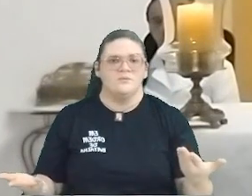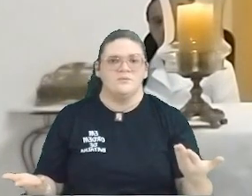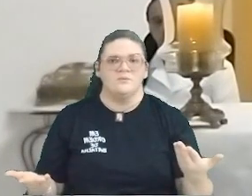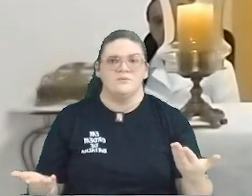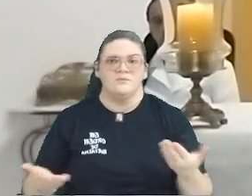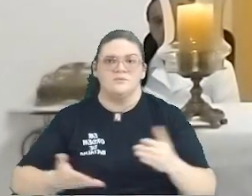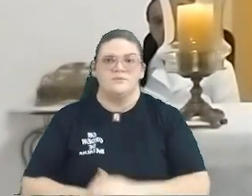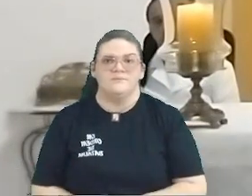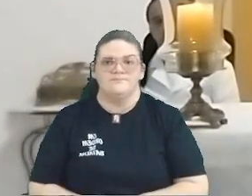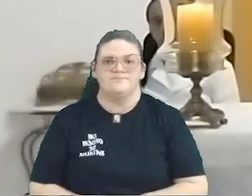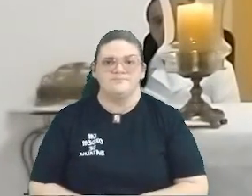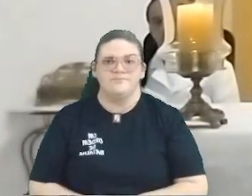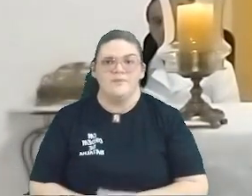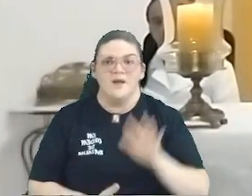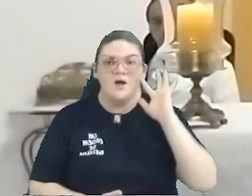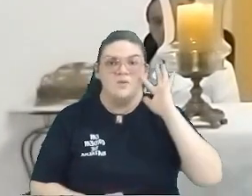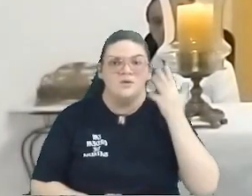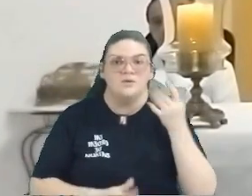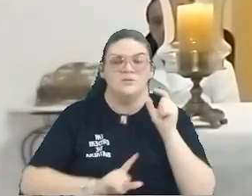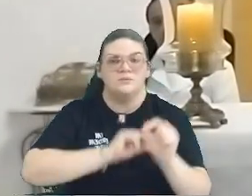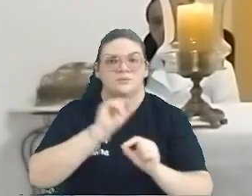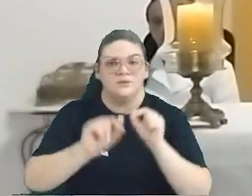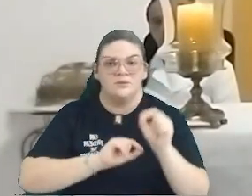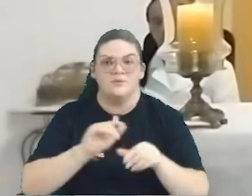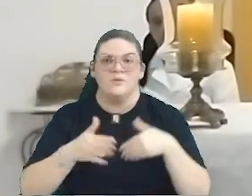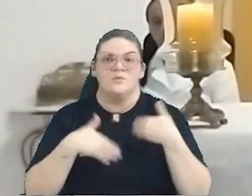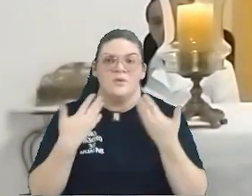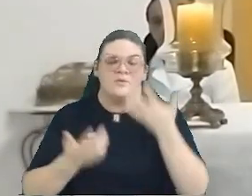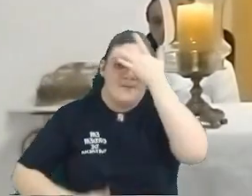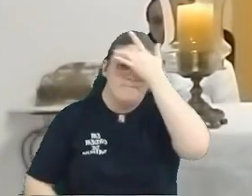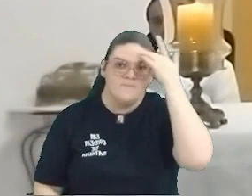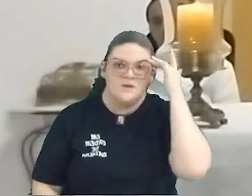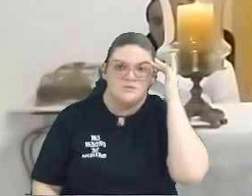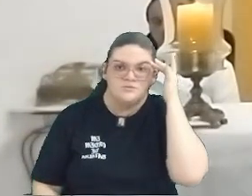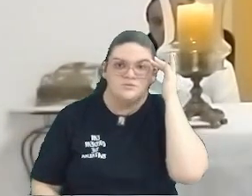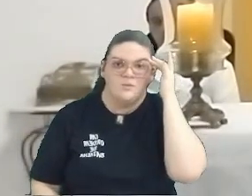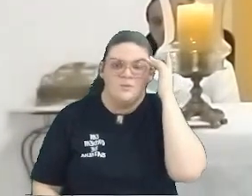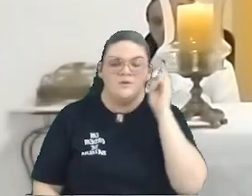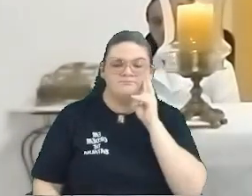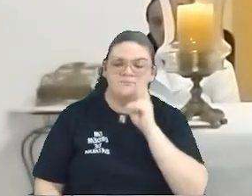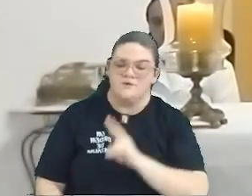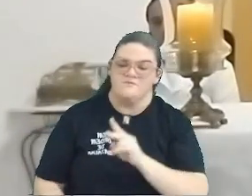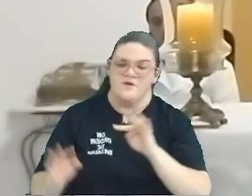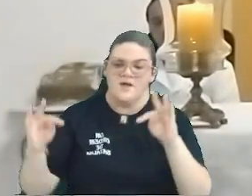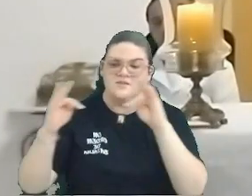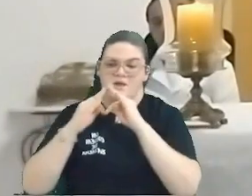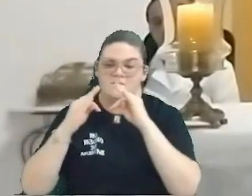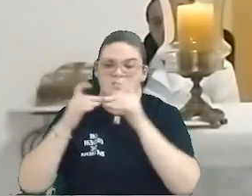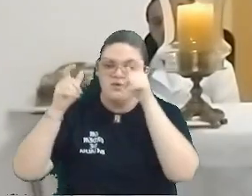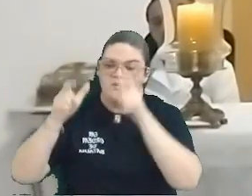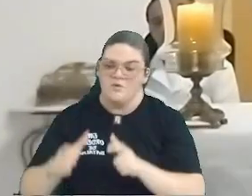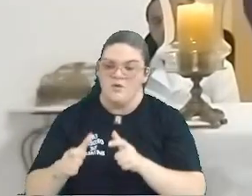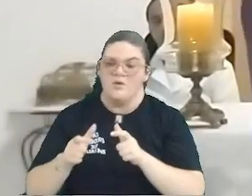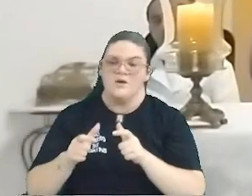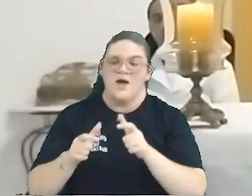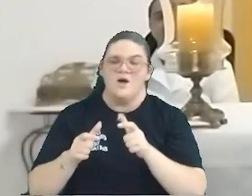Acontece que qualquer judeu decente e que visse o templo como lugar sagrado deveria